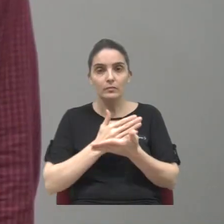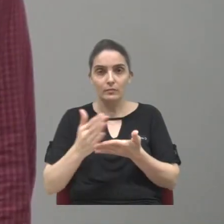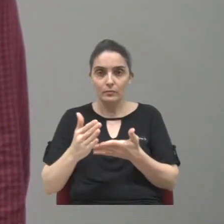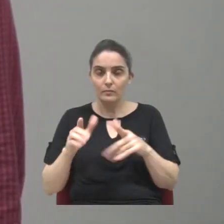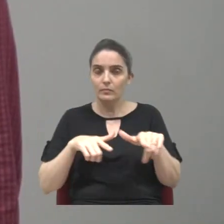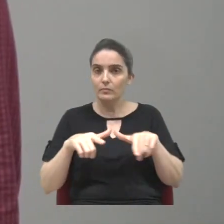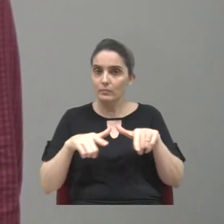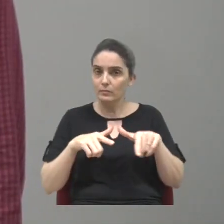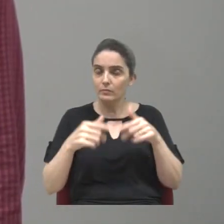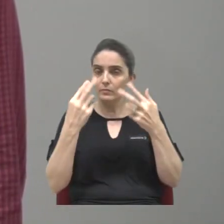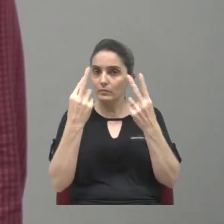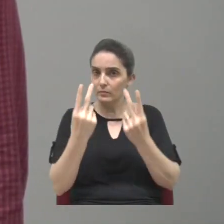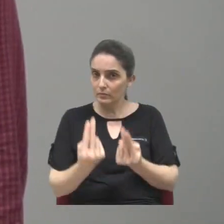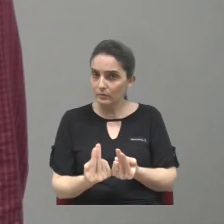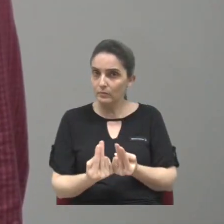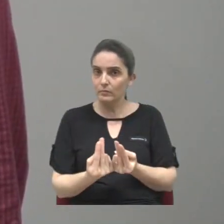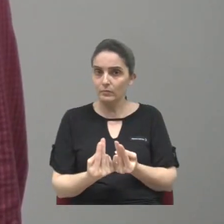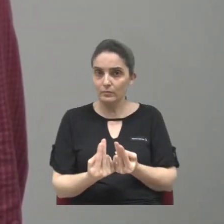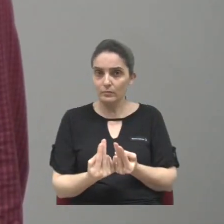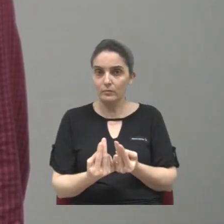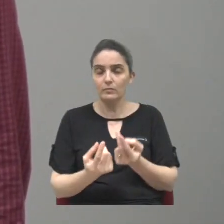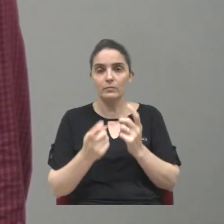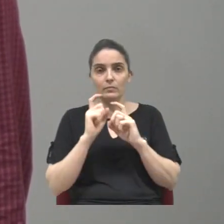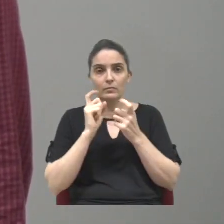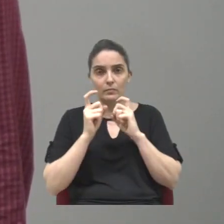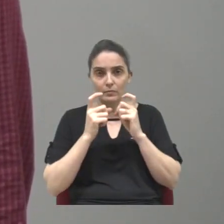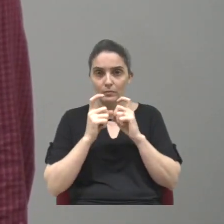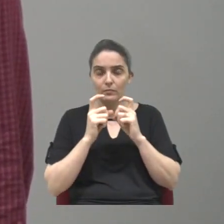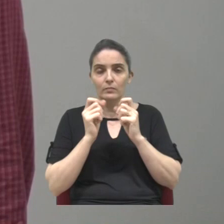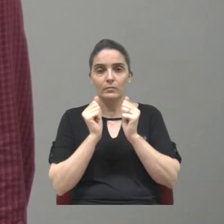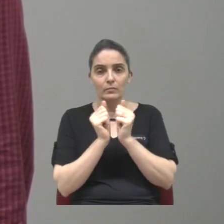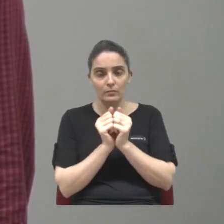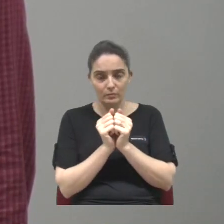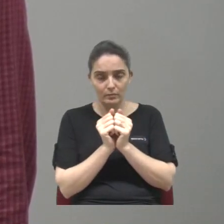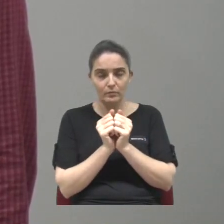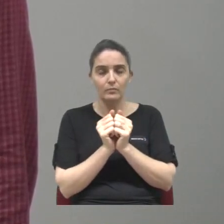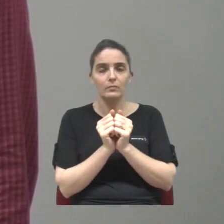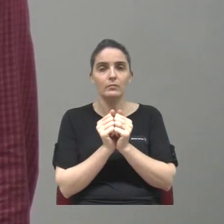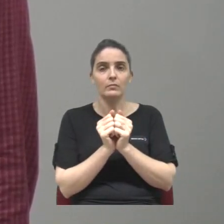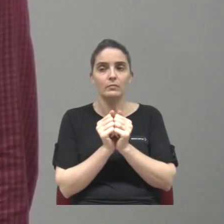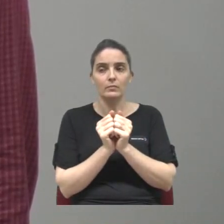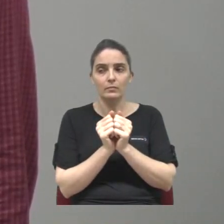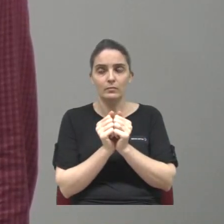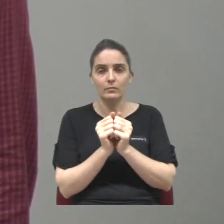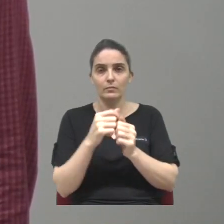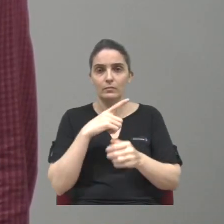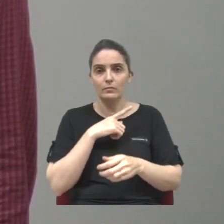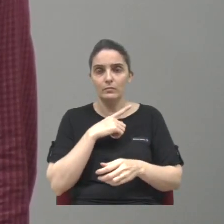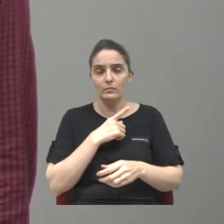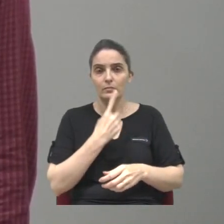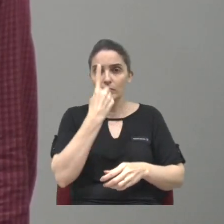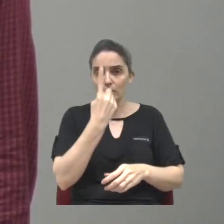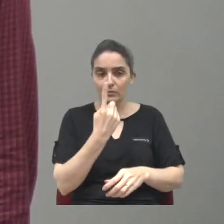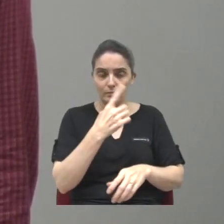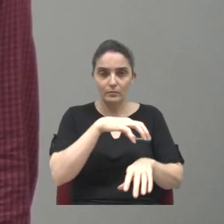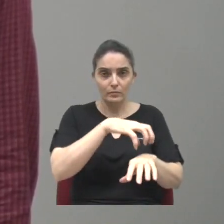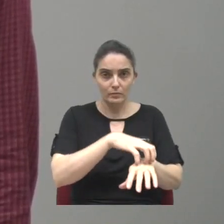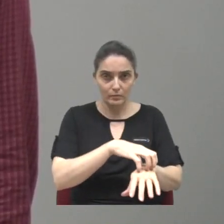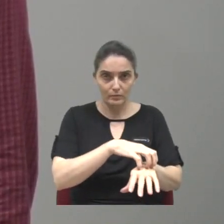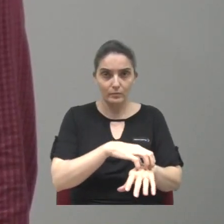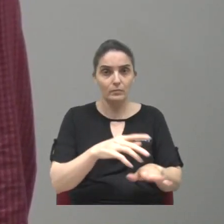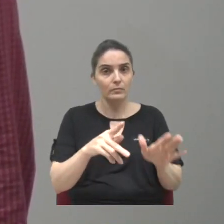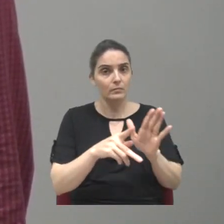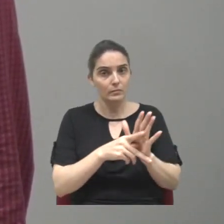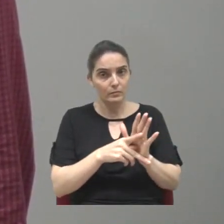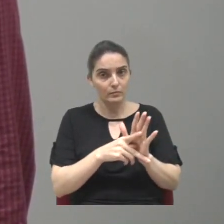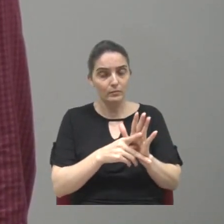também, as reuniões periódicas lá com o Dr. Vitor, para se montar o primeiro ambulatório referencial de atendimento ao paciente diabético